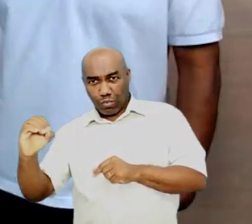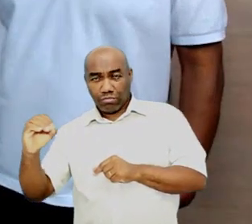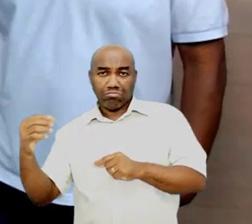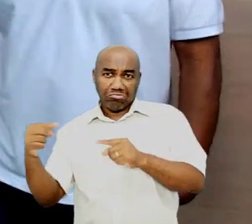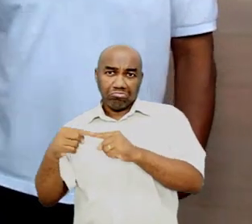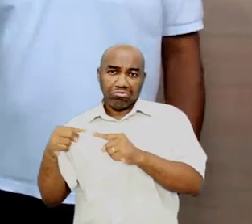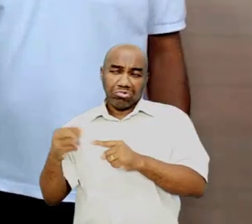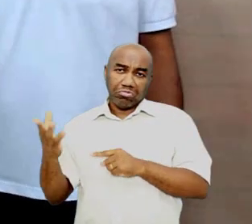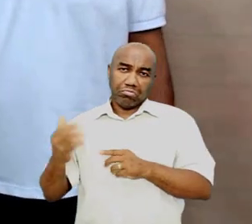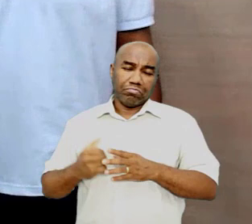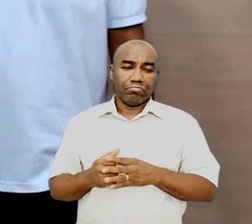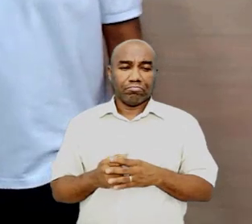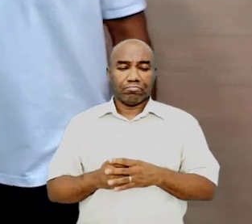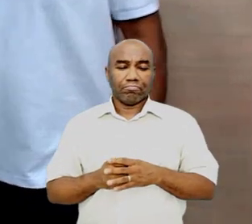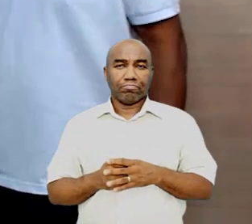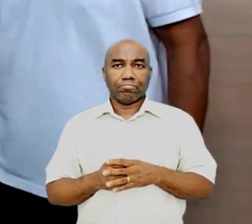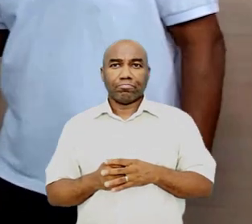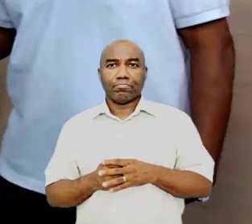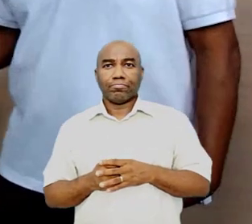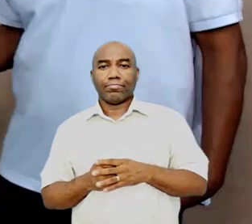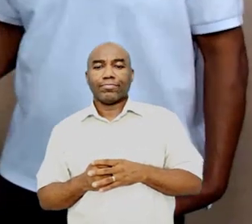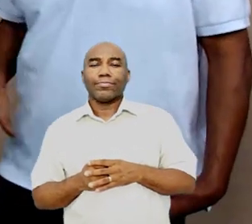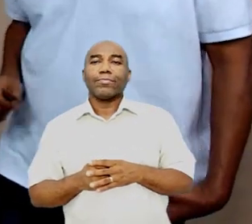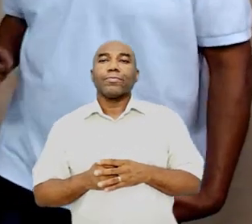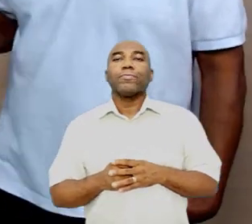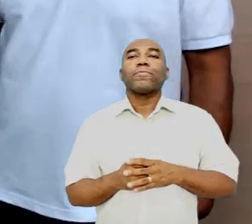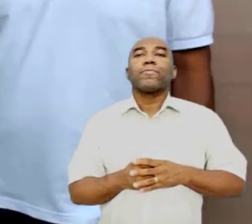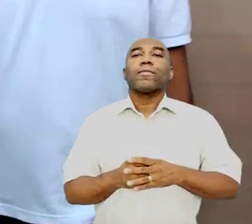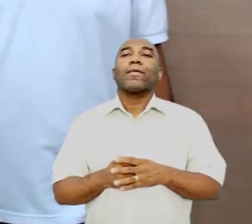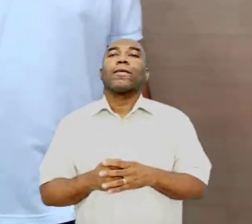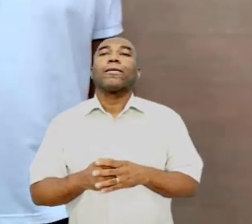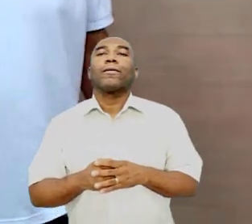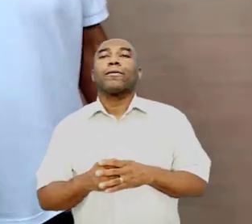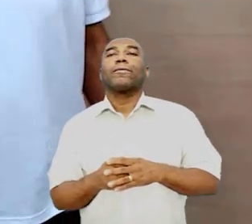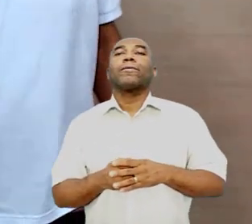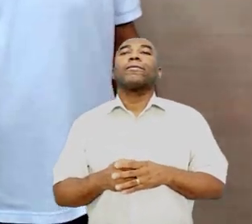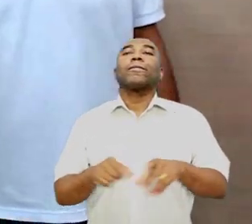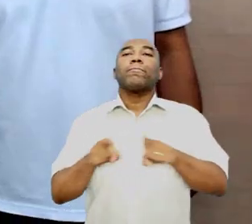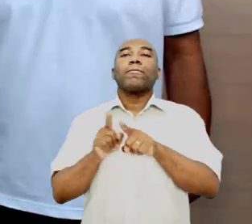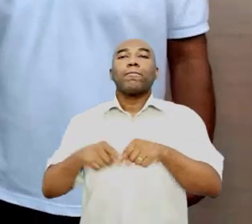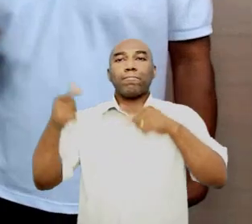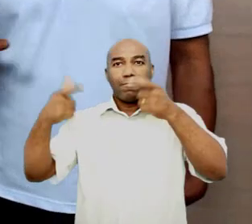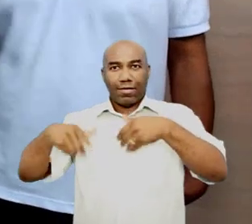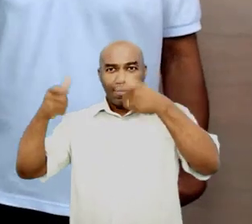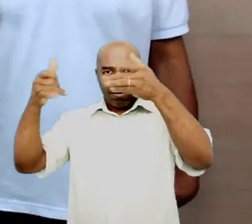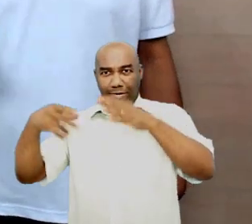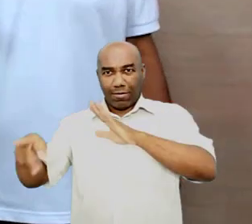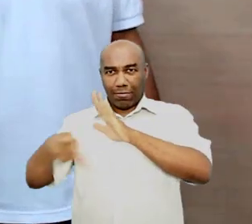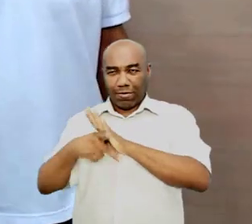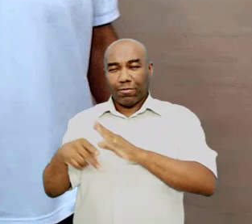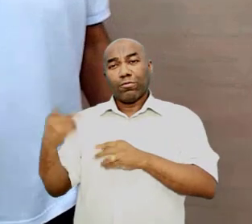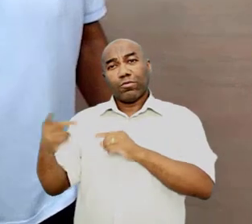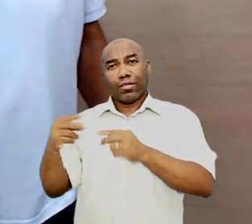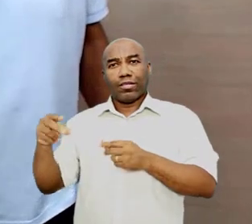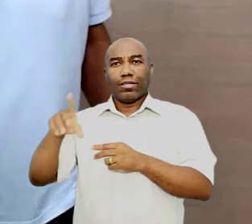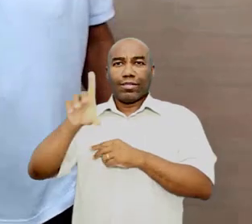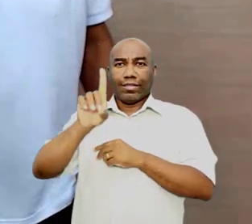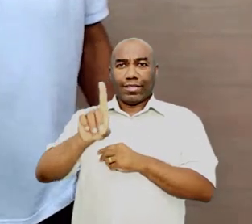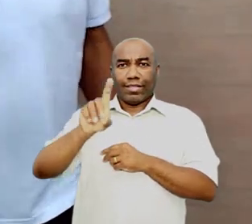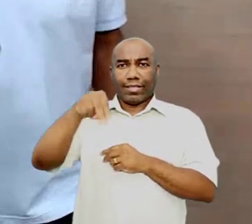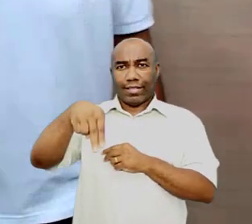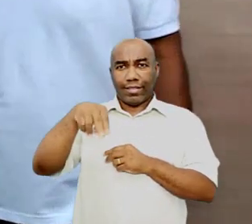capsômero. Pronto. Dentro dele, você vai ter, sabe o quê? DNA ou